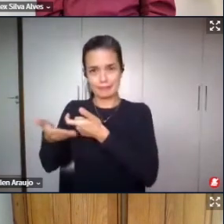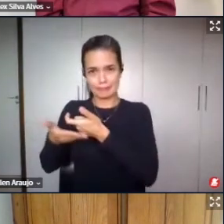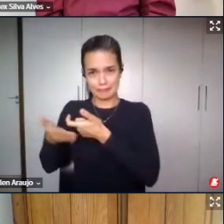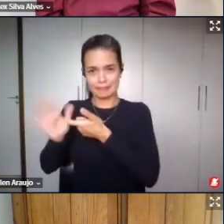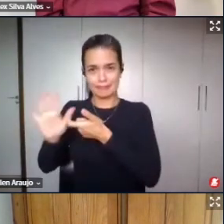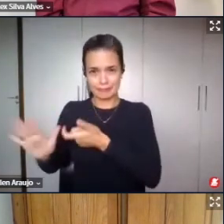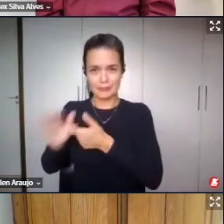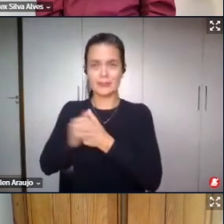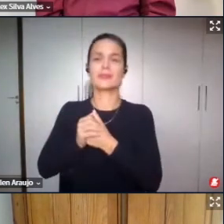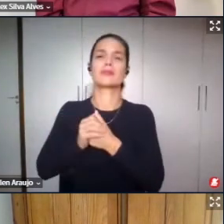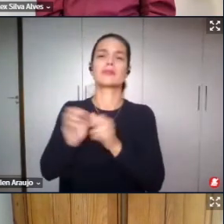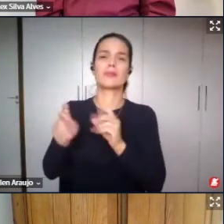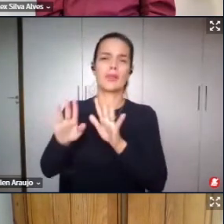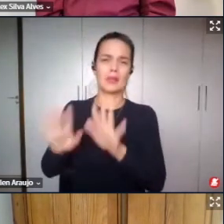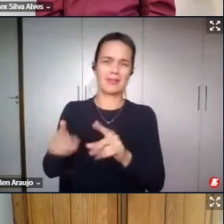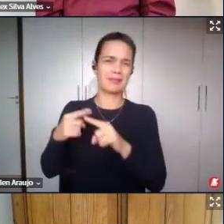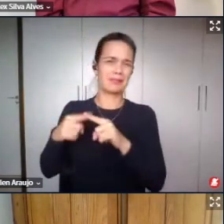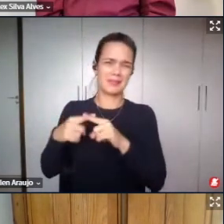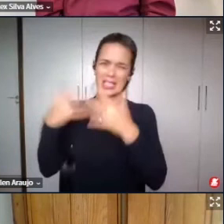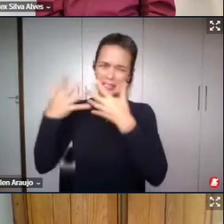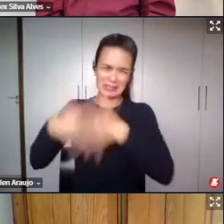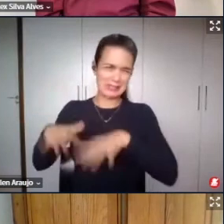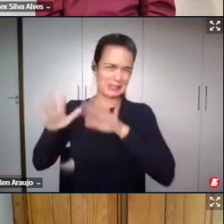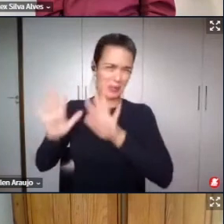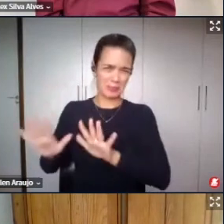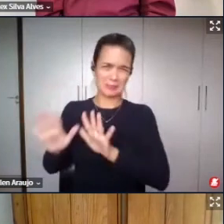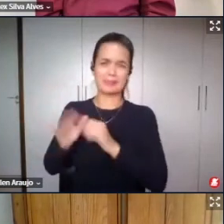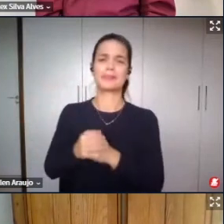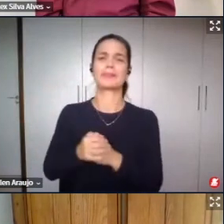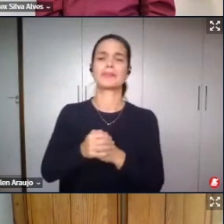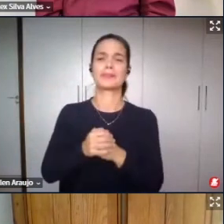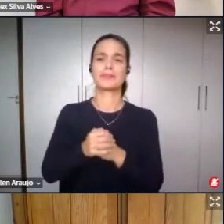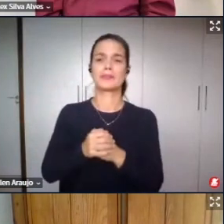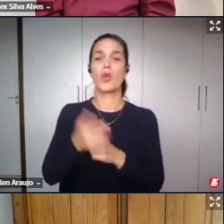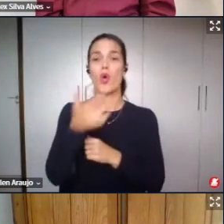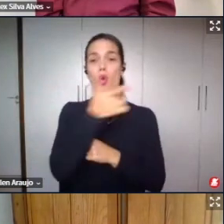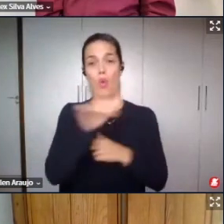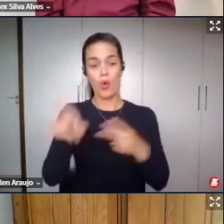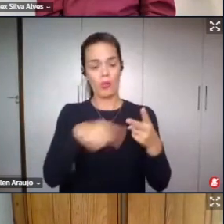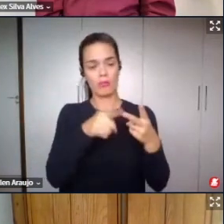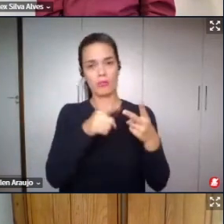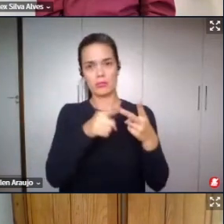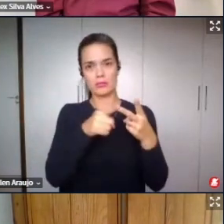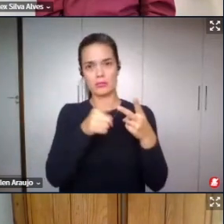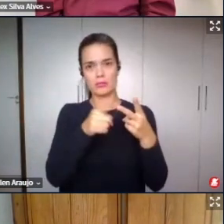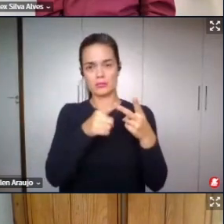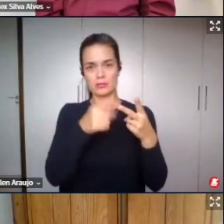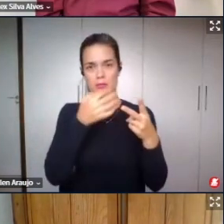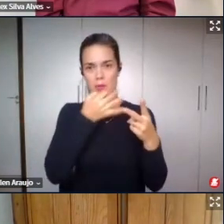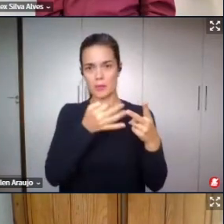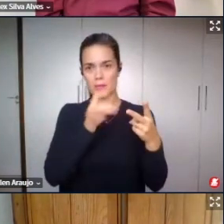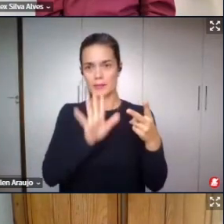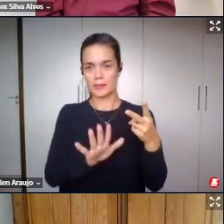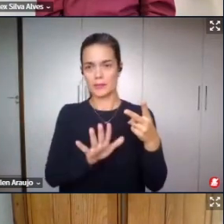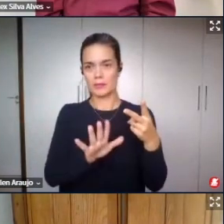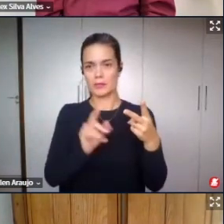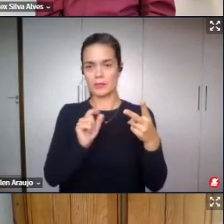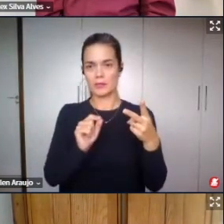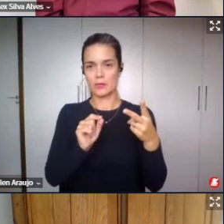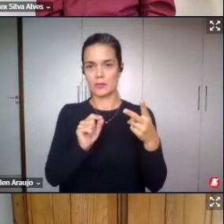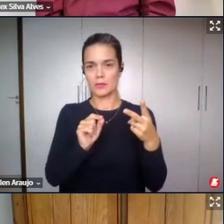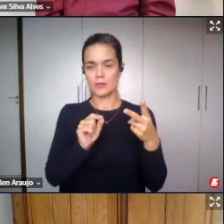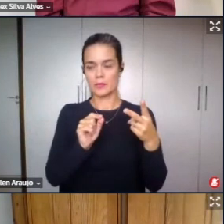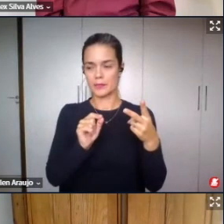aí é uma complicação. A outro ponto que eu queria observar aqui também,